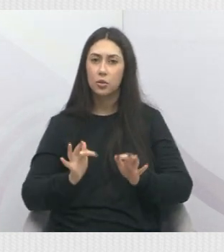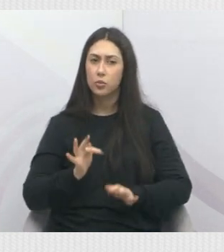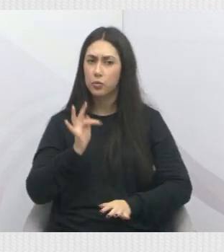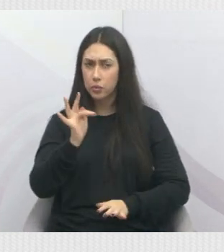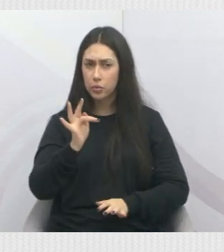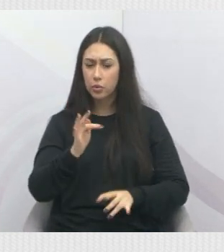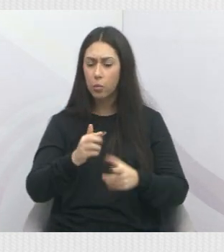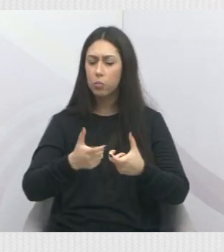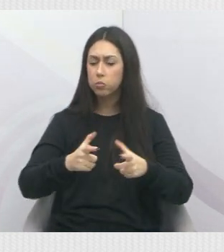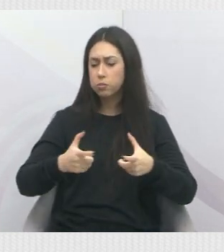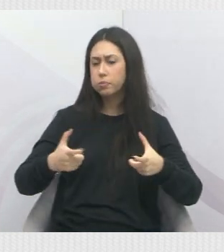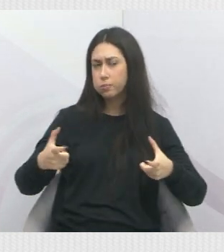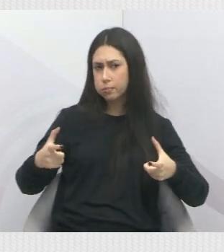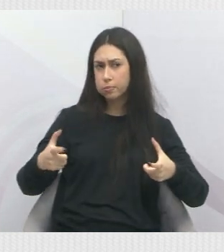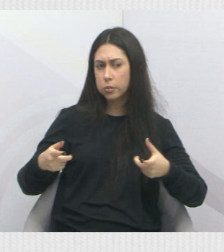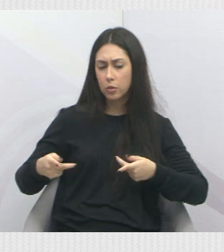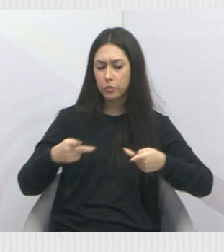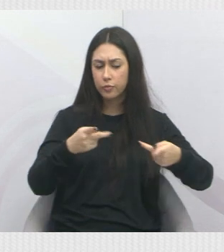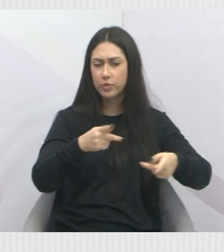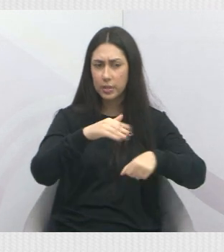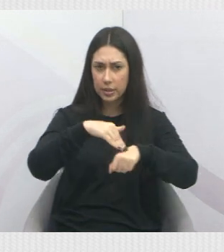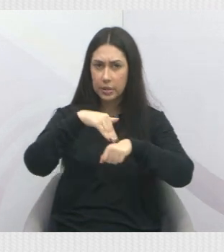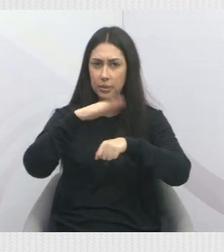serão retomados.